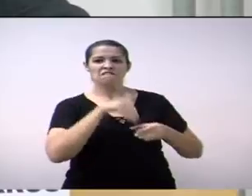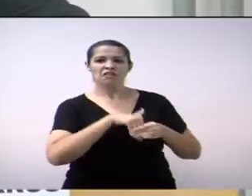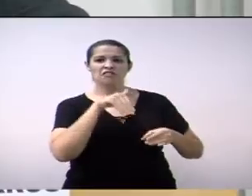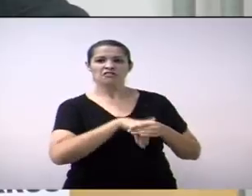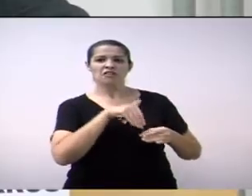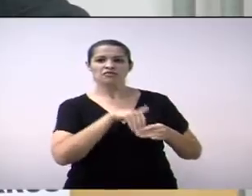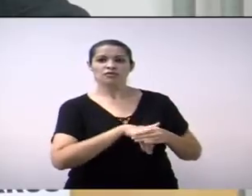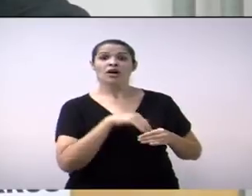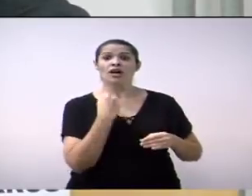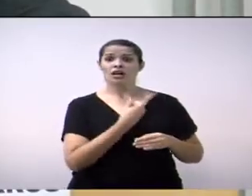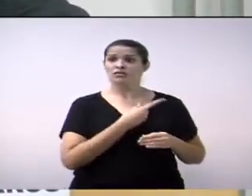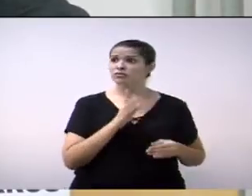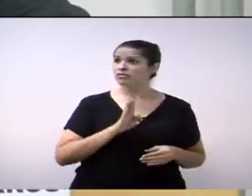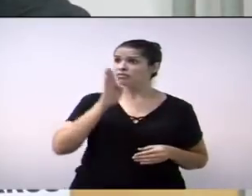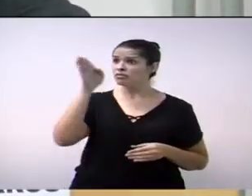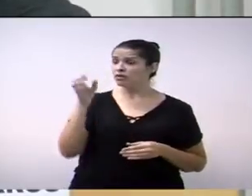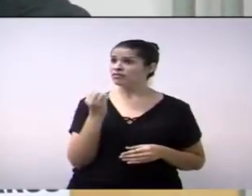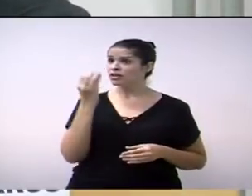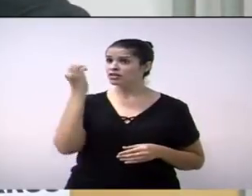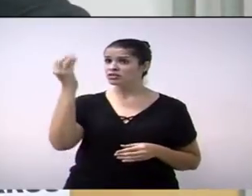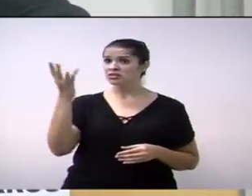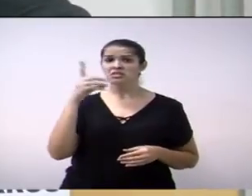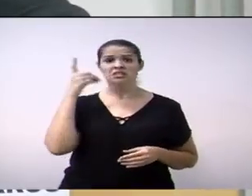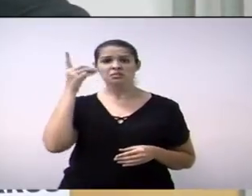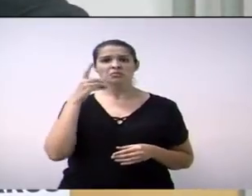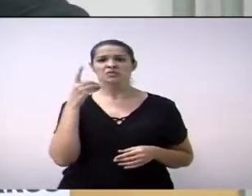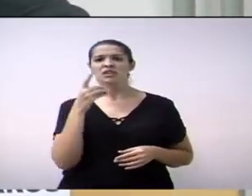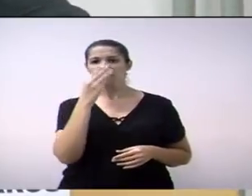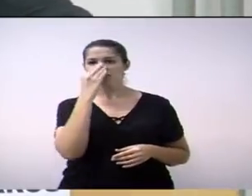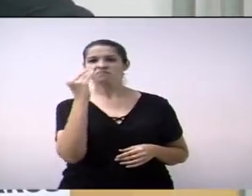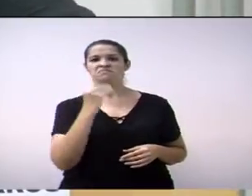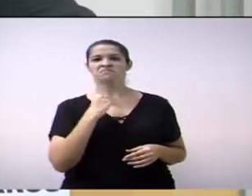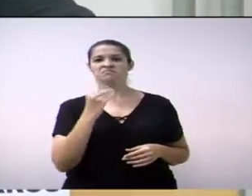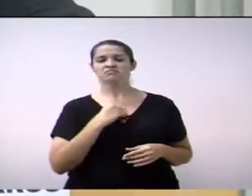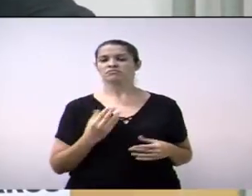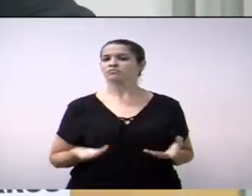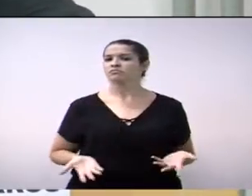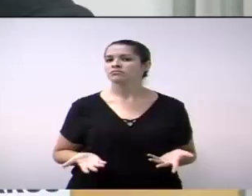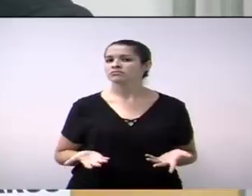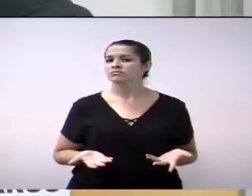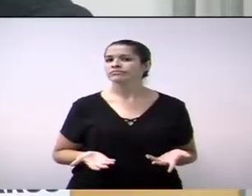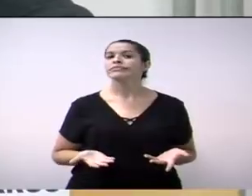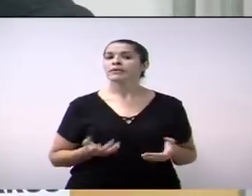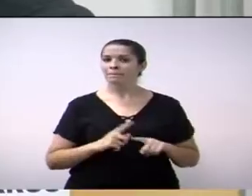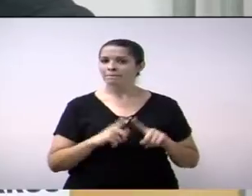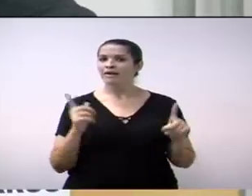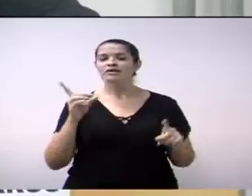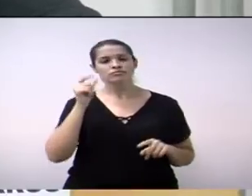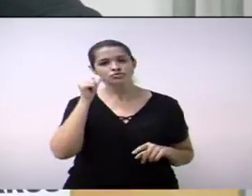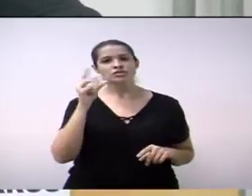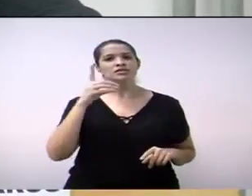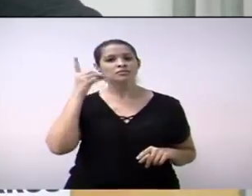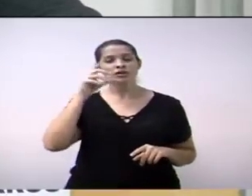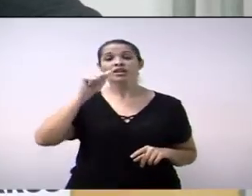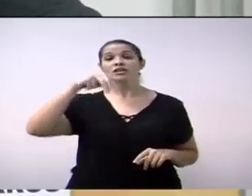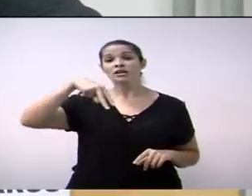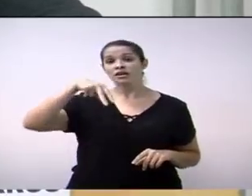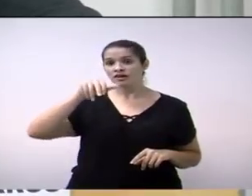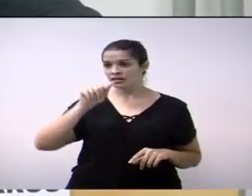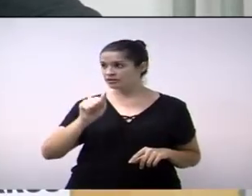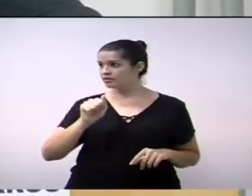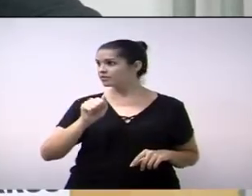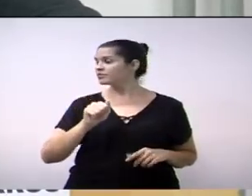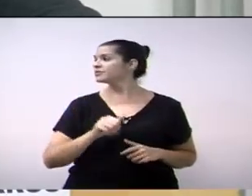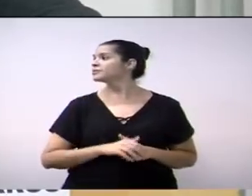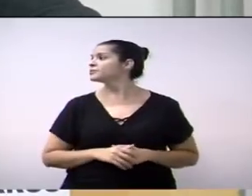nós estávamos lá, estava tendo sessão. Então, muito gabinete aberto, e tivemos o gabinete da Ana Perugini aberto. Está aqui o